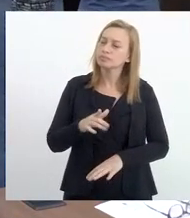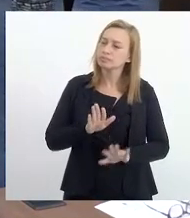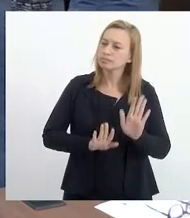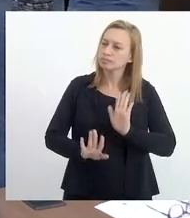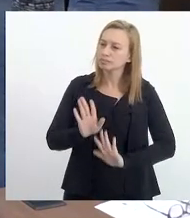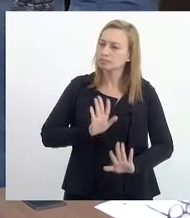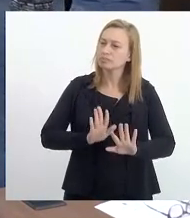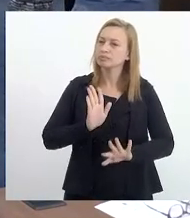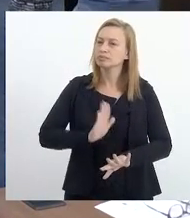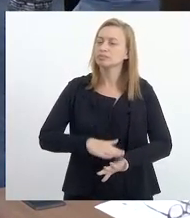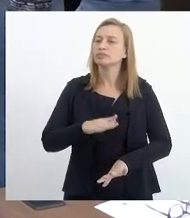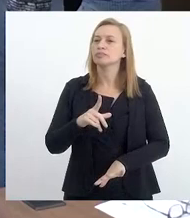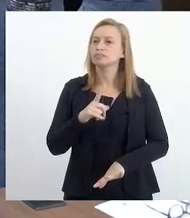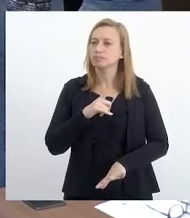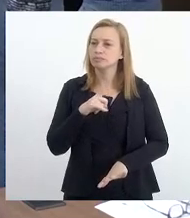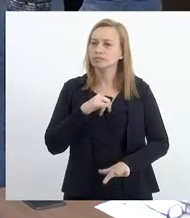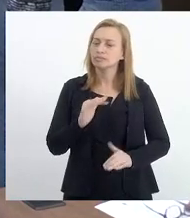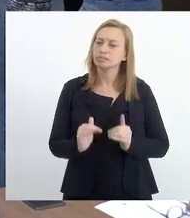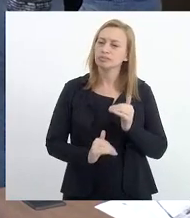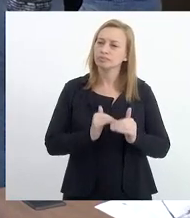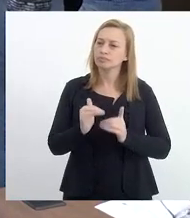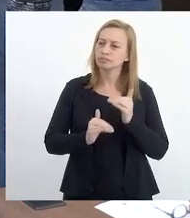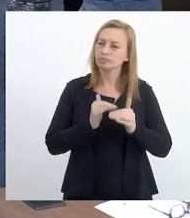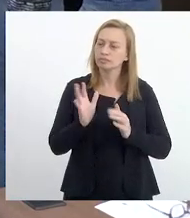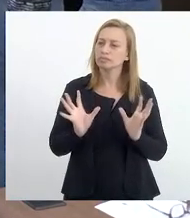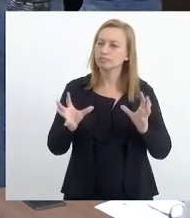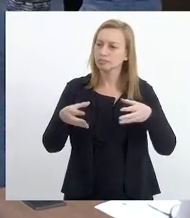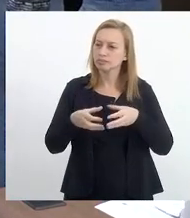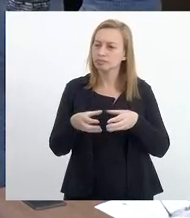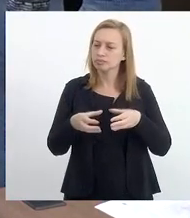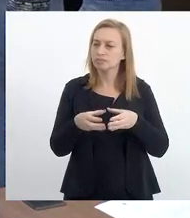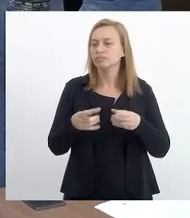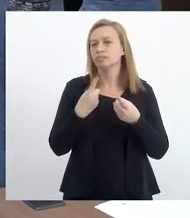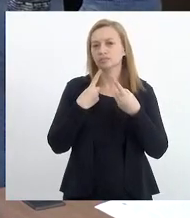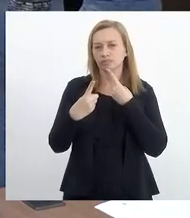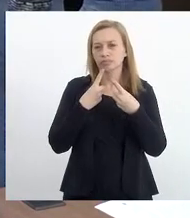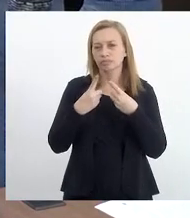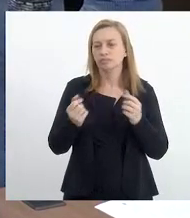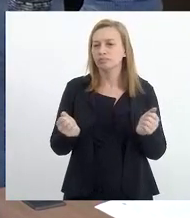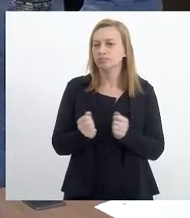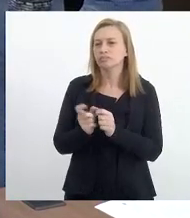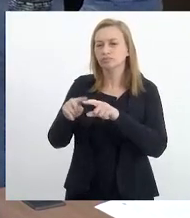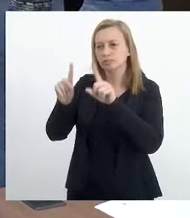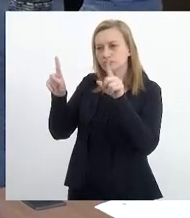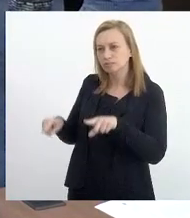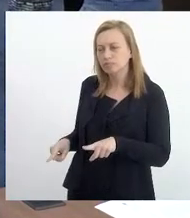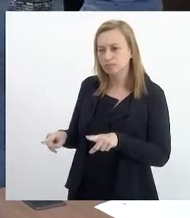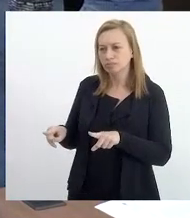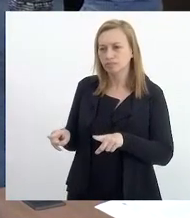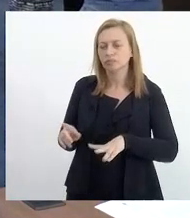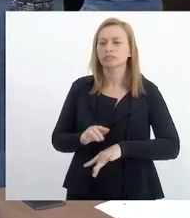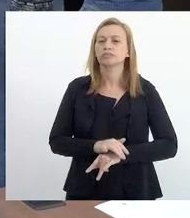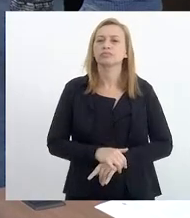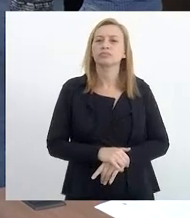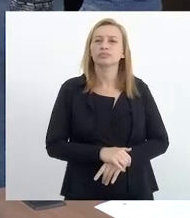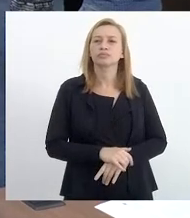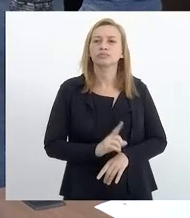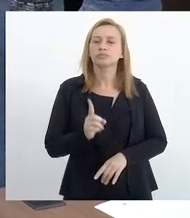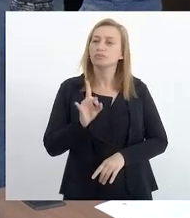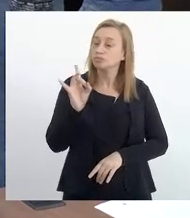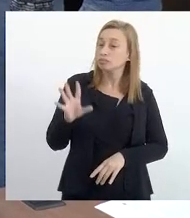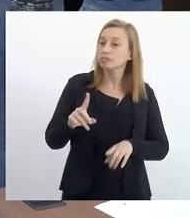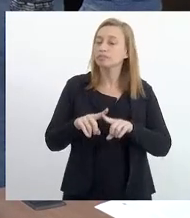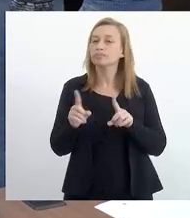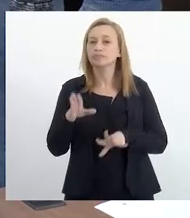para que a gente avance coletivamente na discussão com os servidores e servidoras, não só,